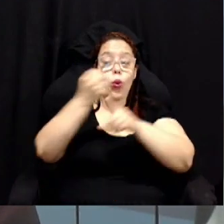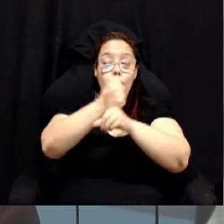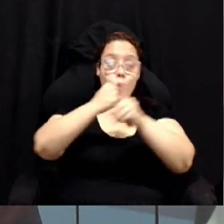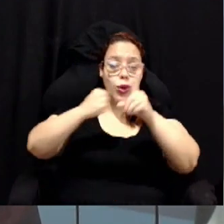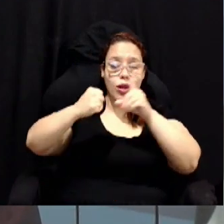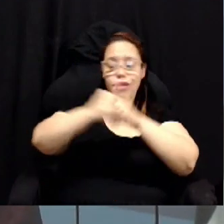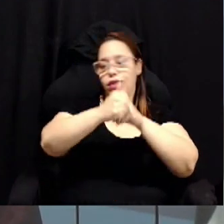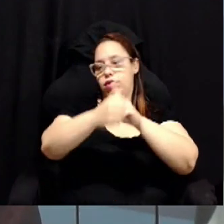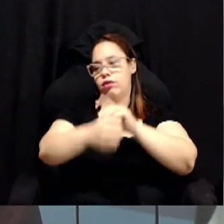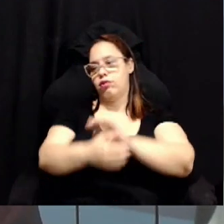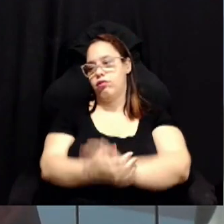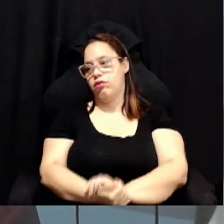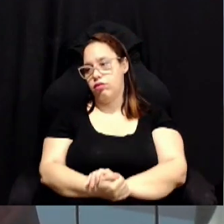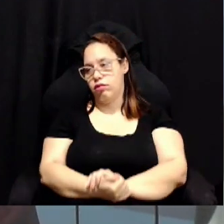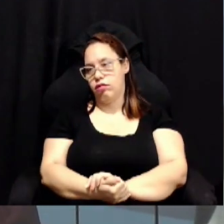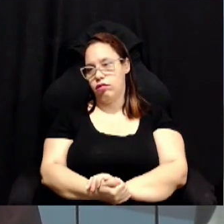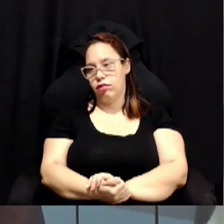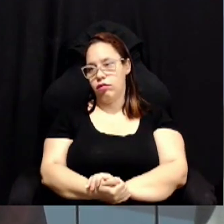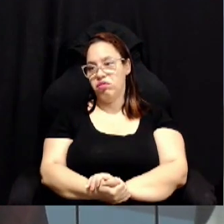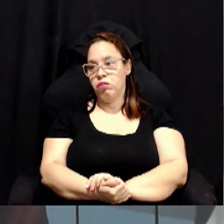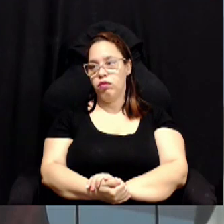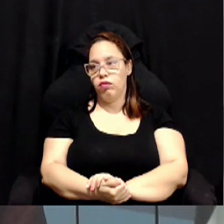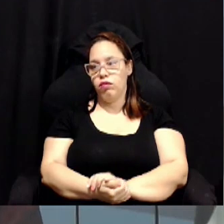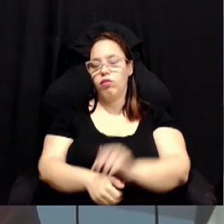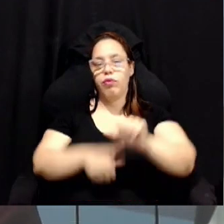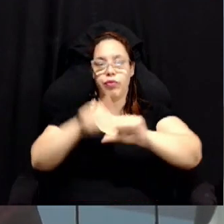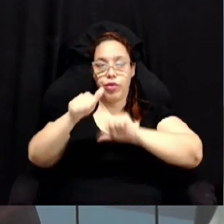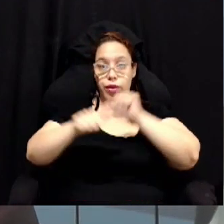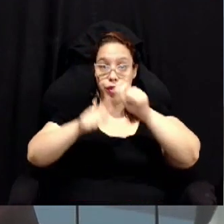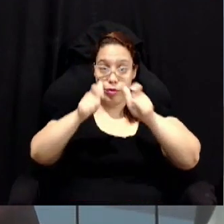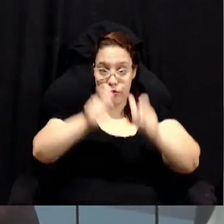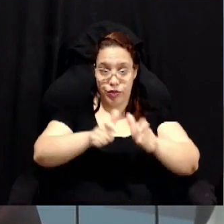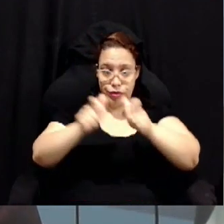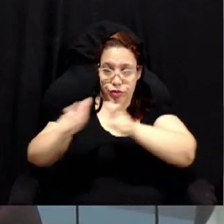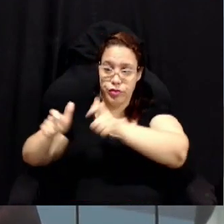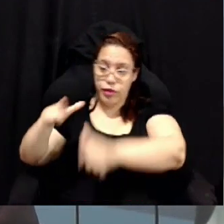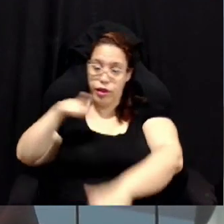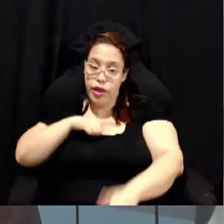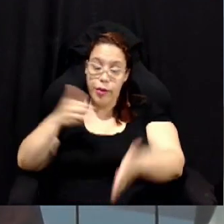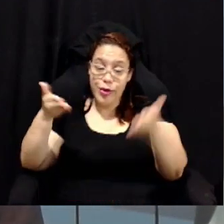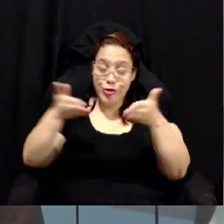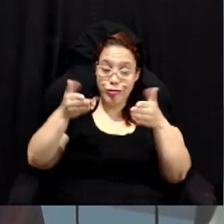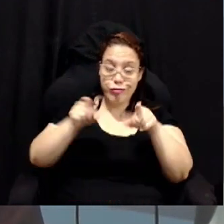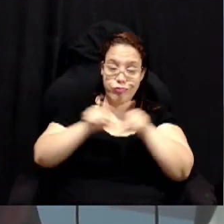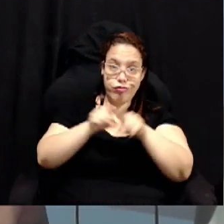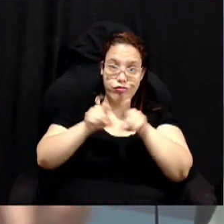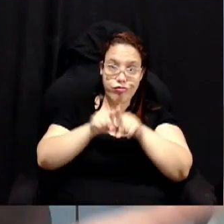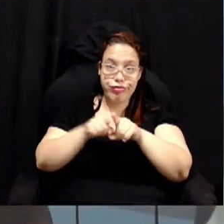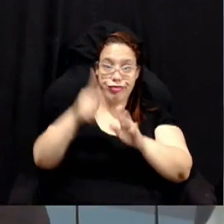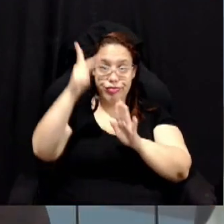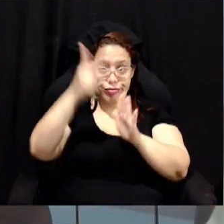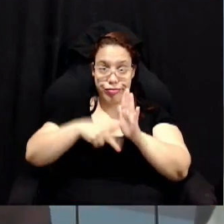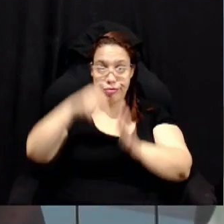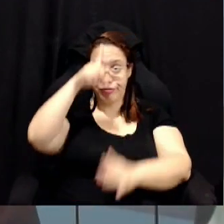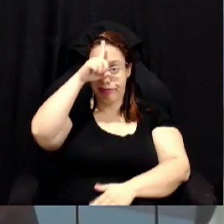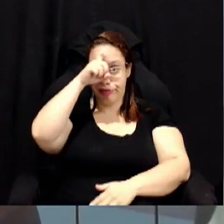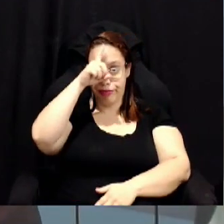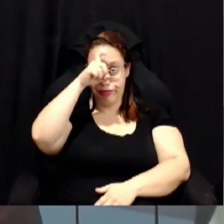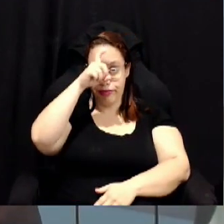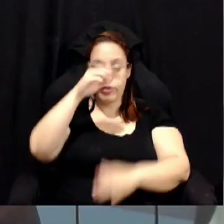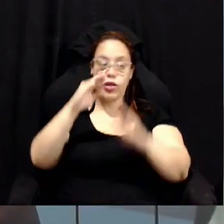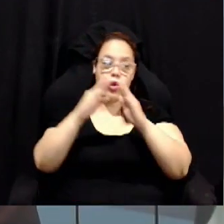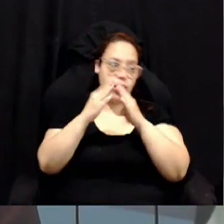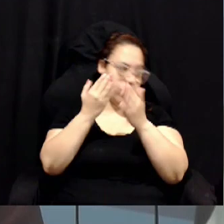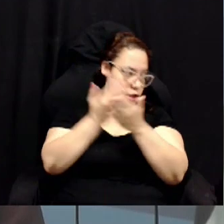E aí vem essa questão da transformação dos espaços que nós temos hoje também, que é a questão do próprio hospital, as escolas